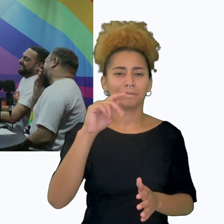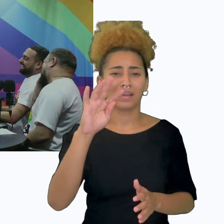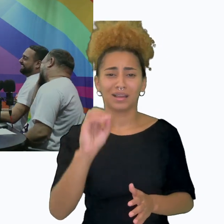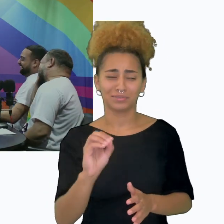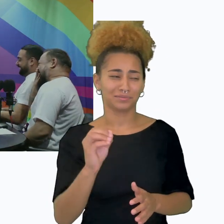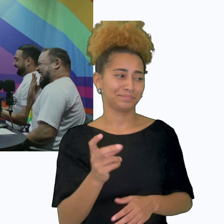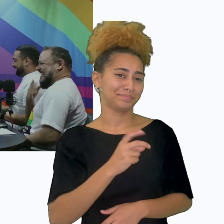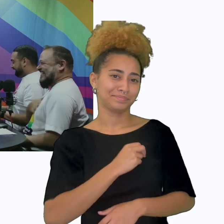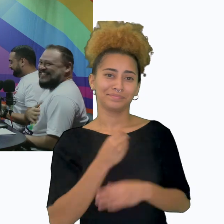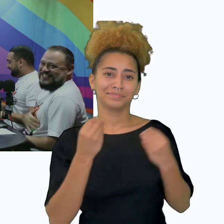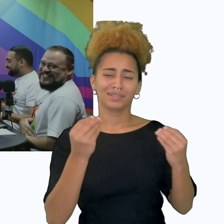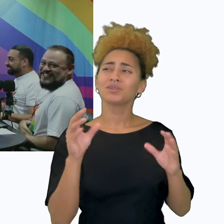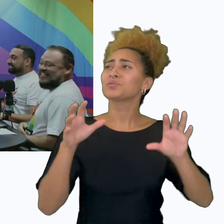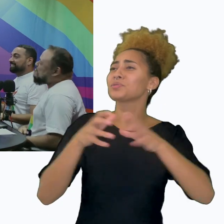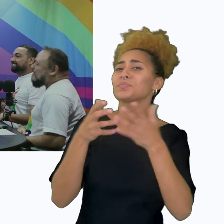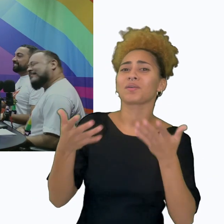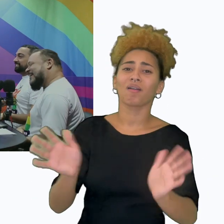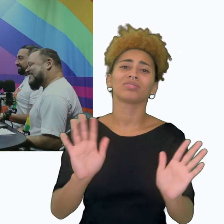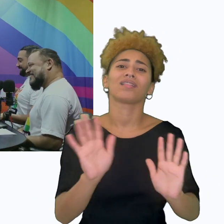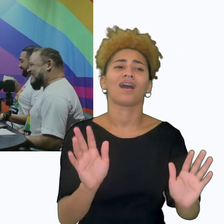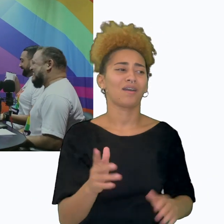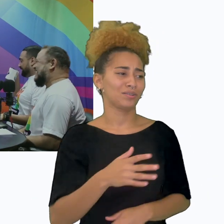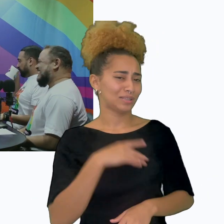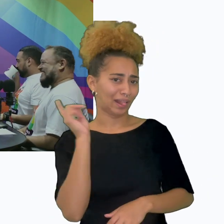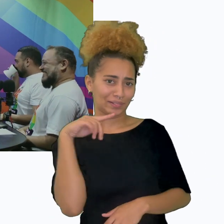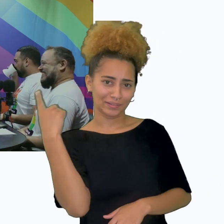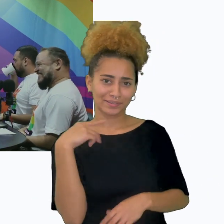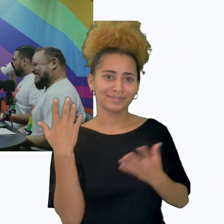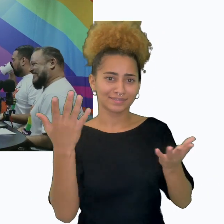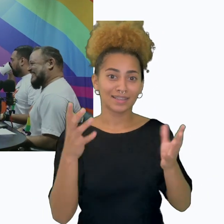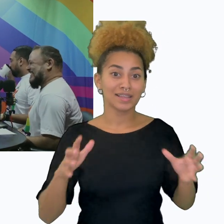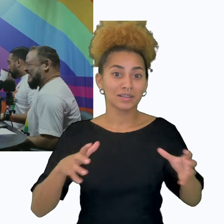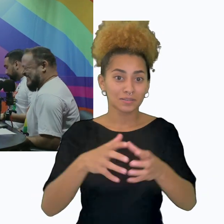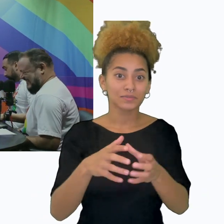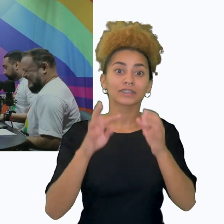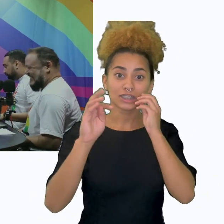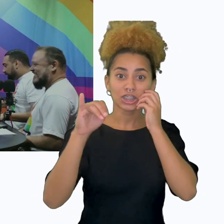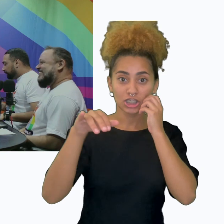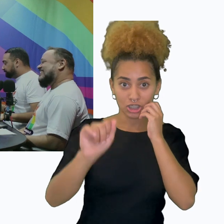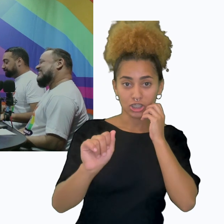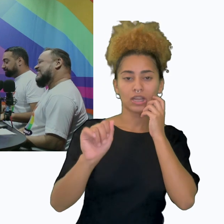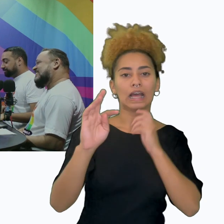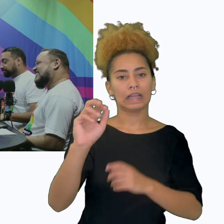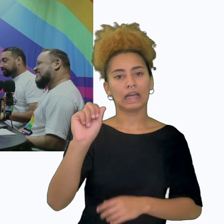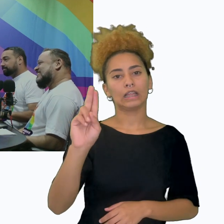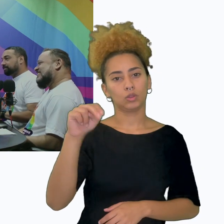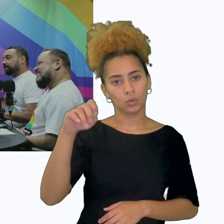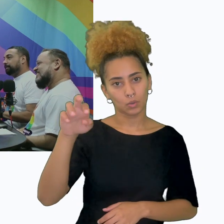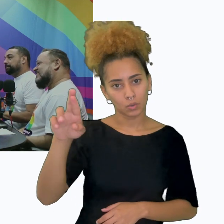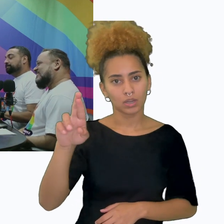Foi pêssega, tu acha? Que banda é essa? Não é boda não, meu, já tá louca. A boda é porque a Tina Turner,